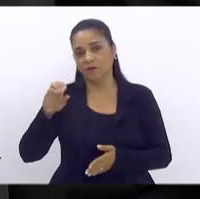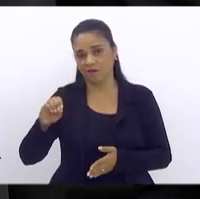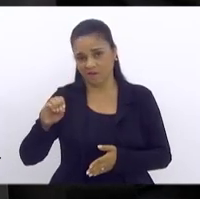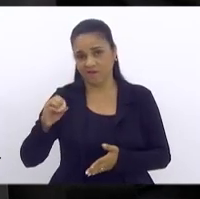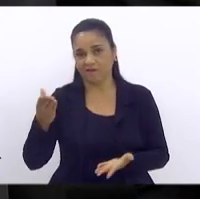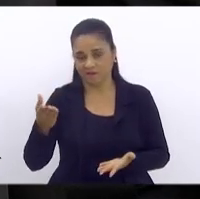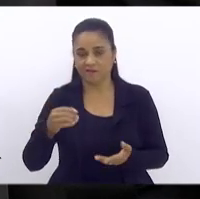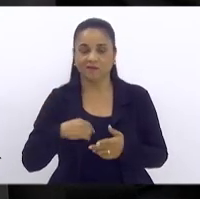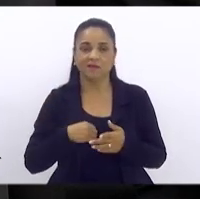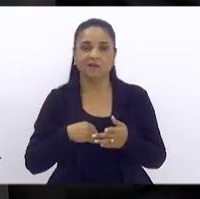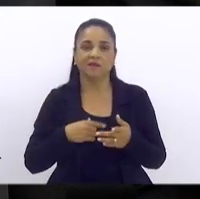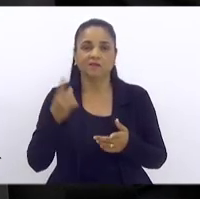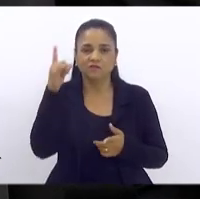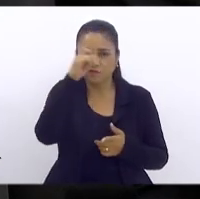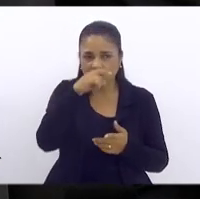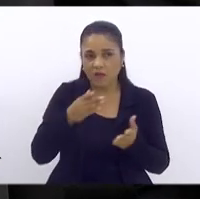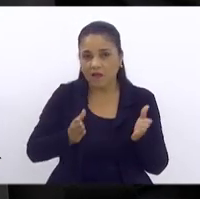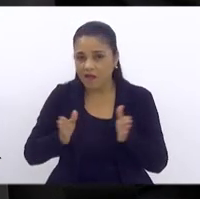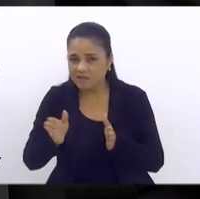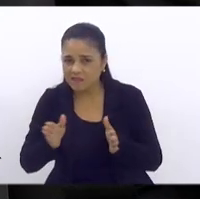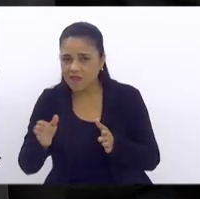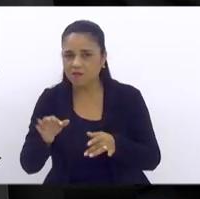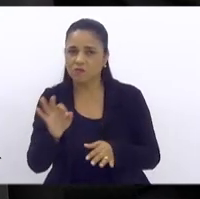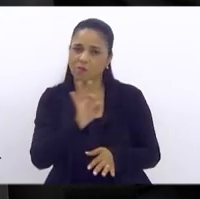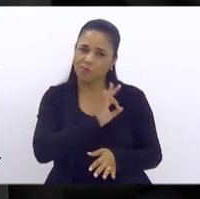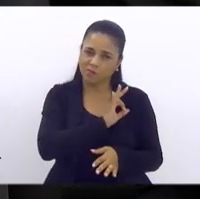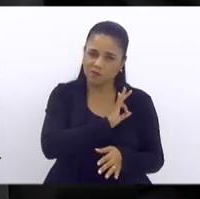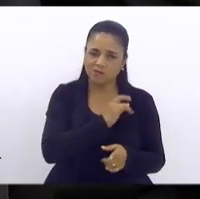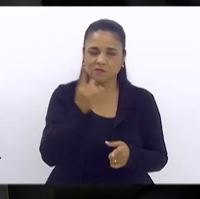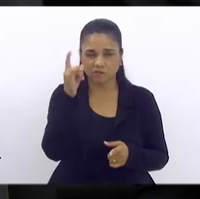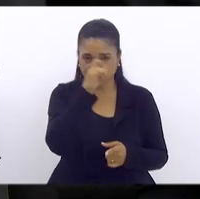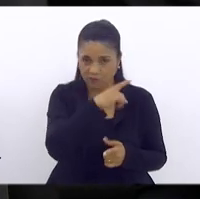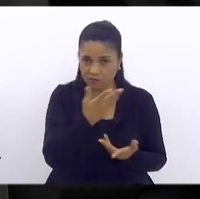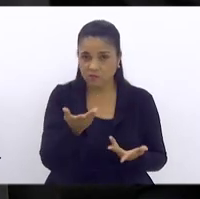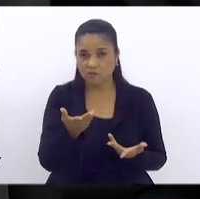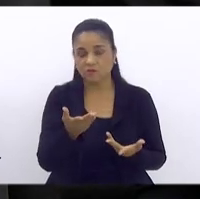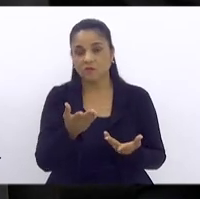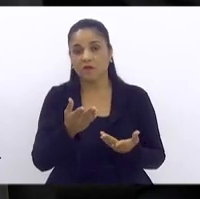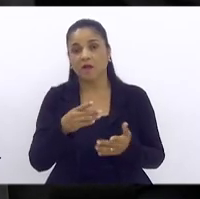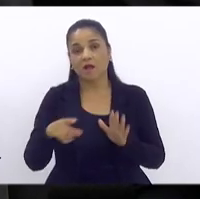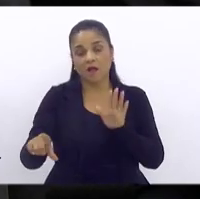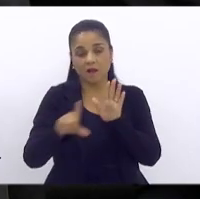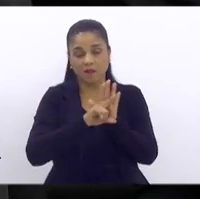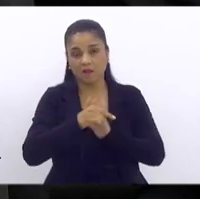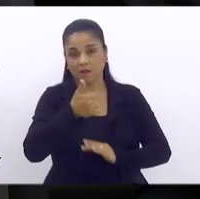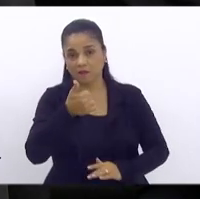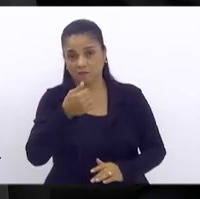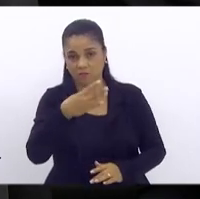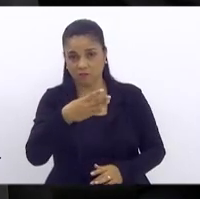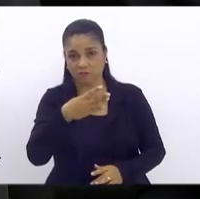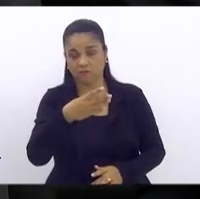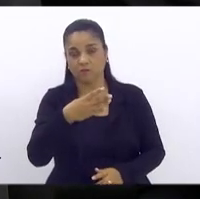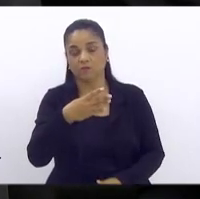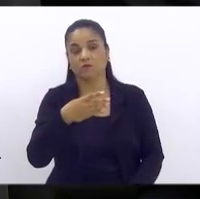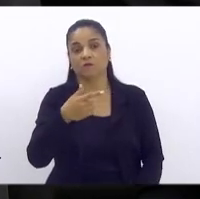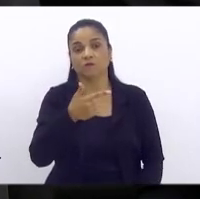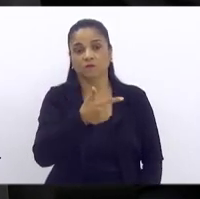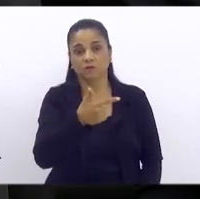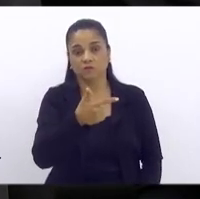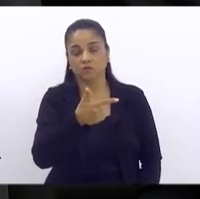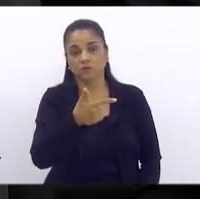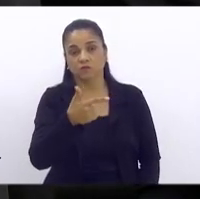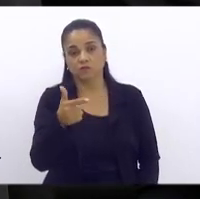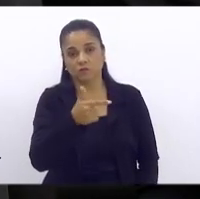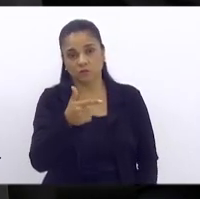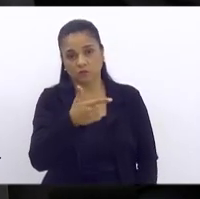ali de acesso à autoridade policial, que é uma coisa mais rápida, né? Então, essa lei, 14.022 de 2020, veio a